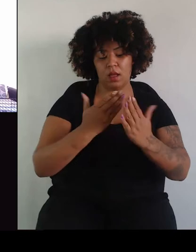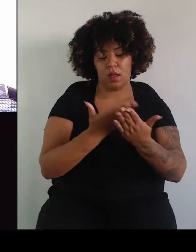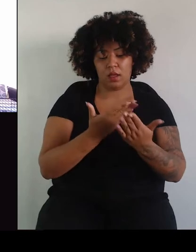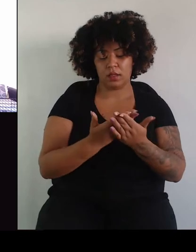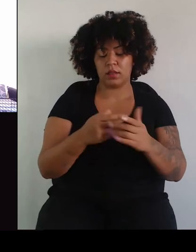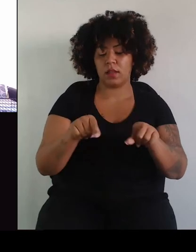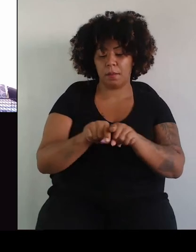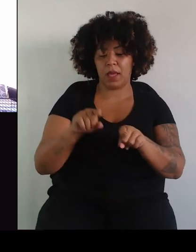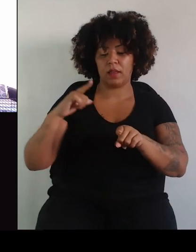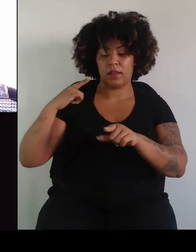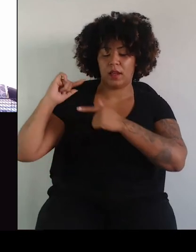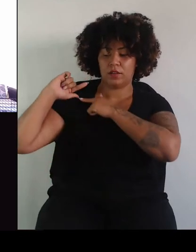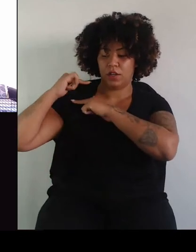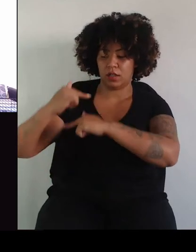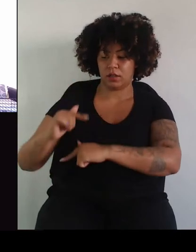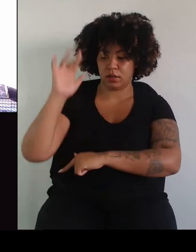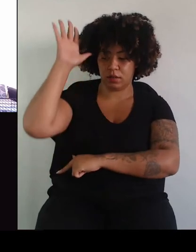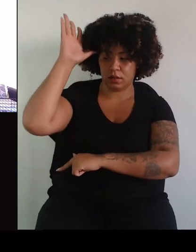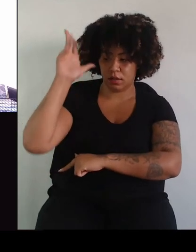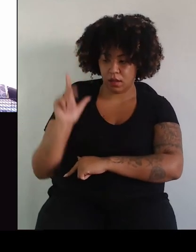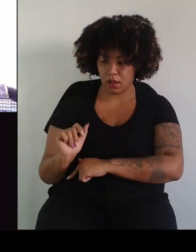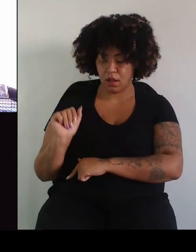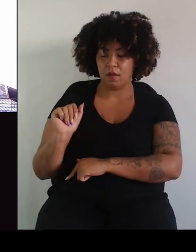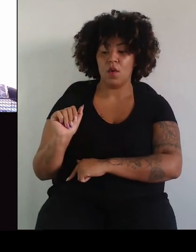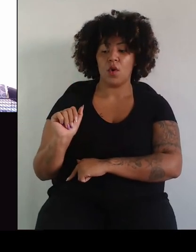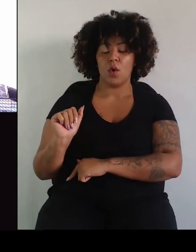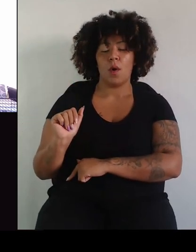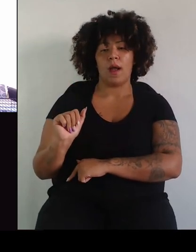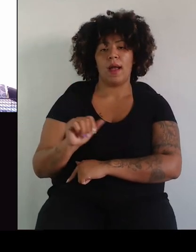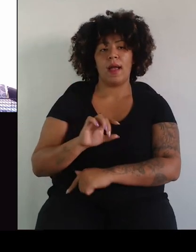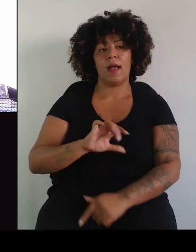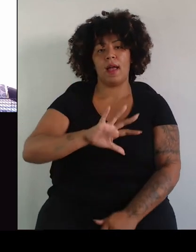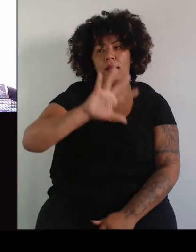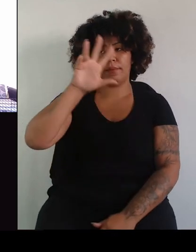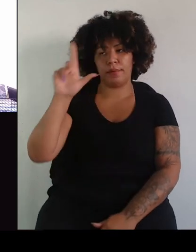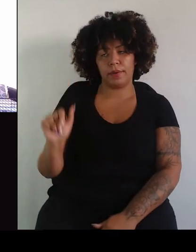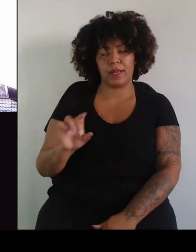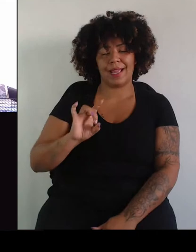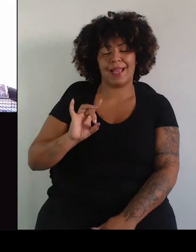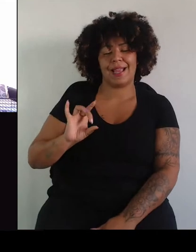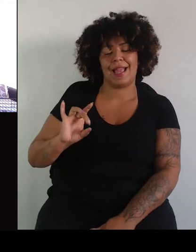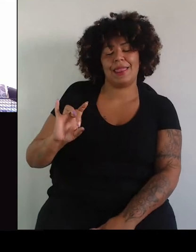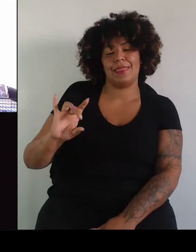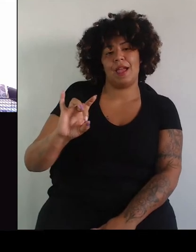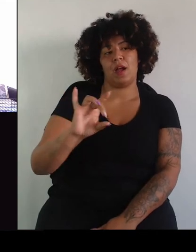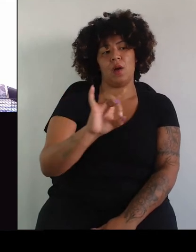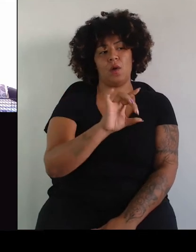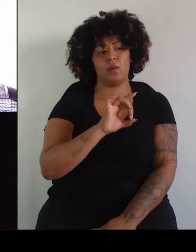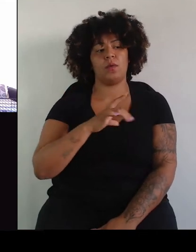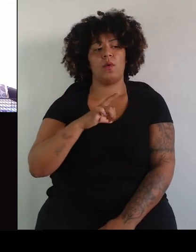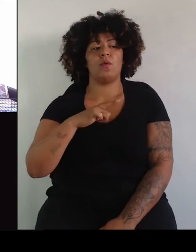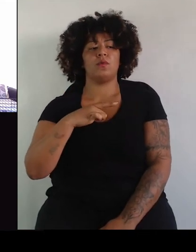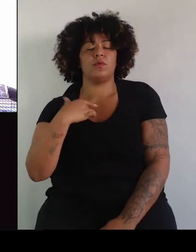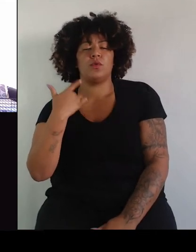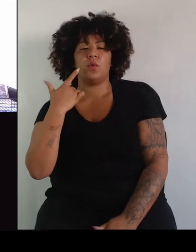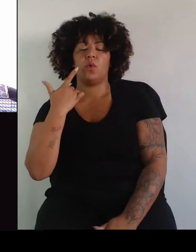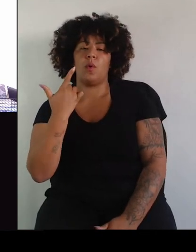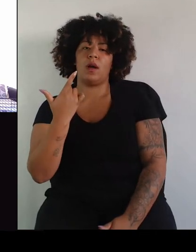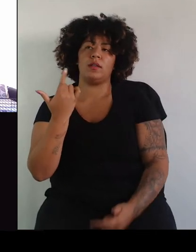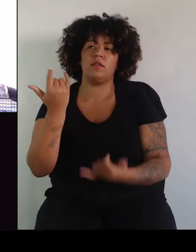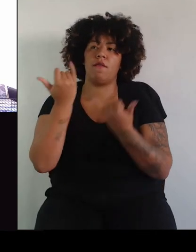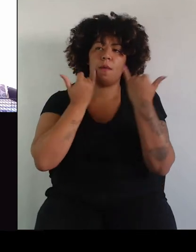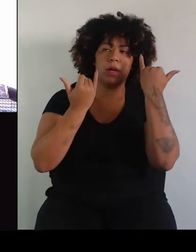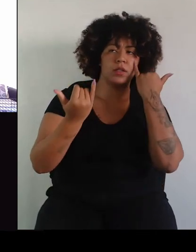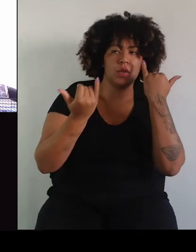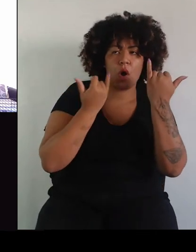cada um com a sua com seus seus assuntos com agenda de